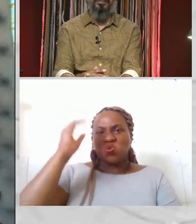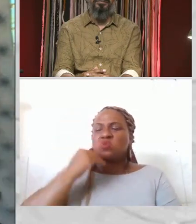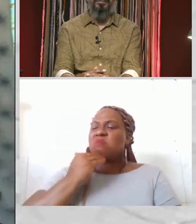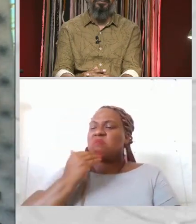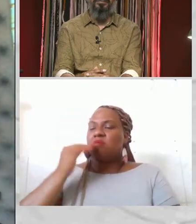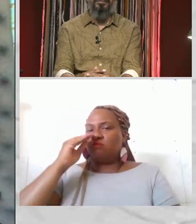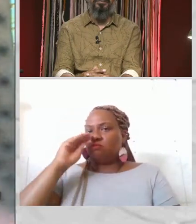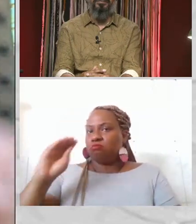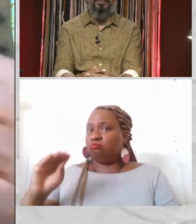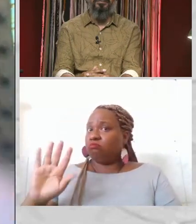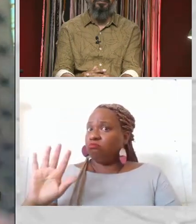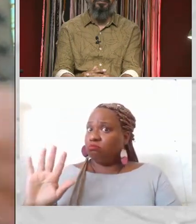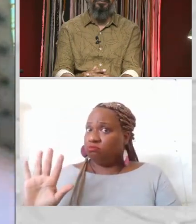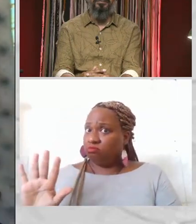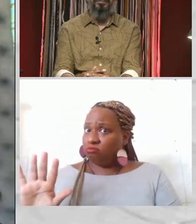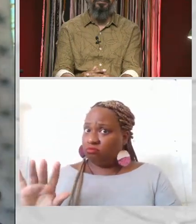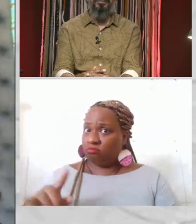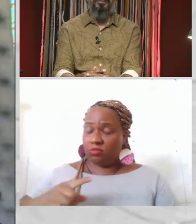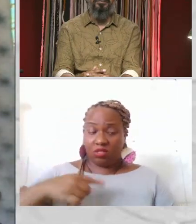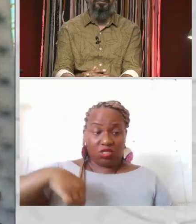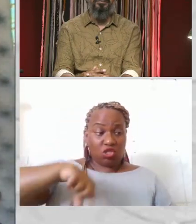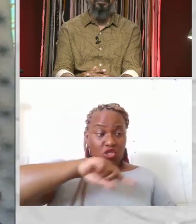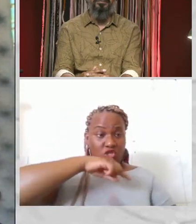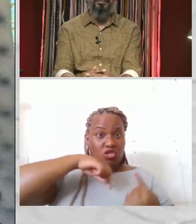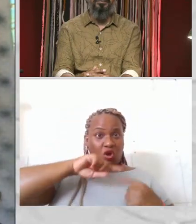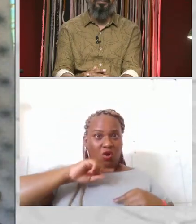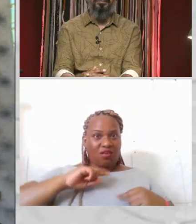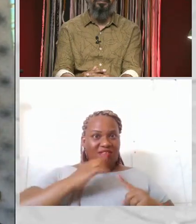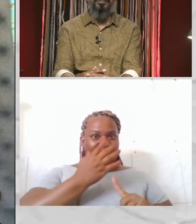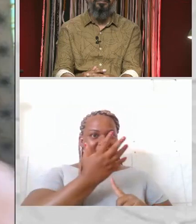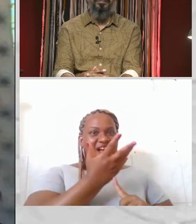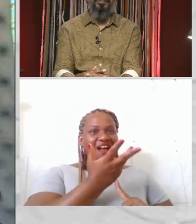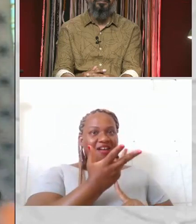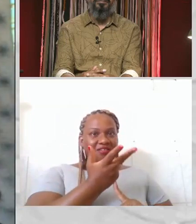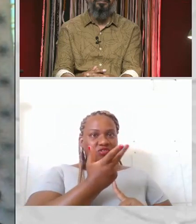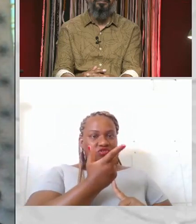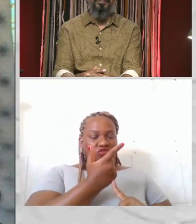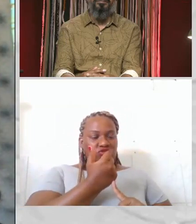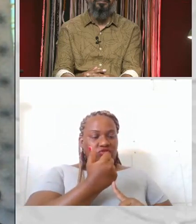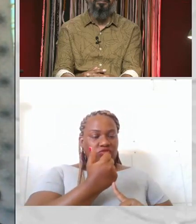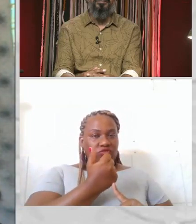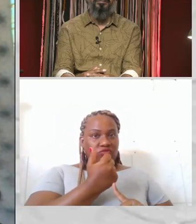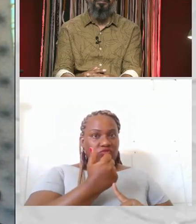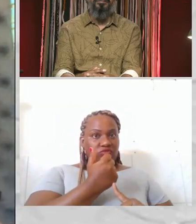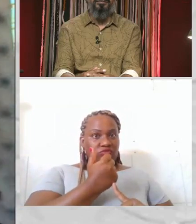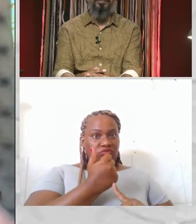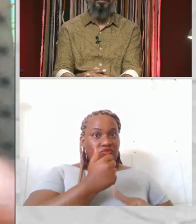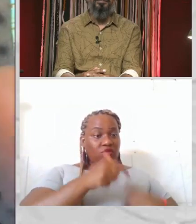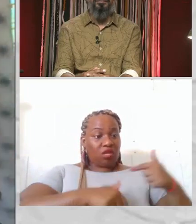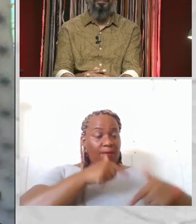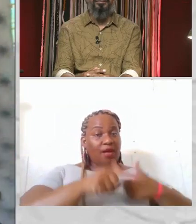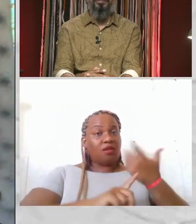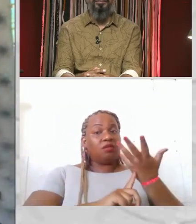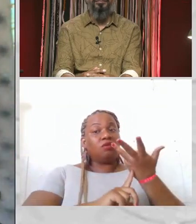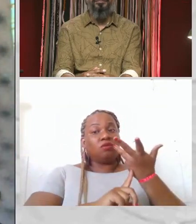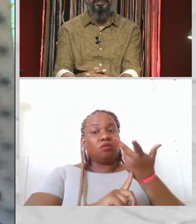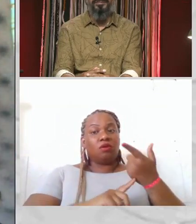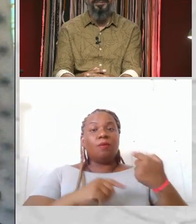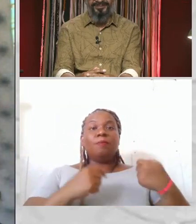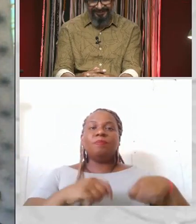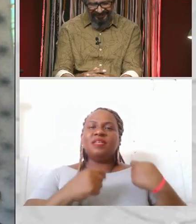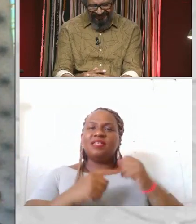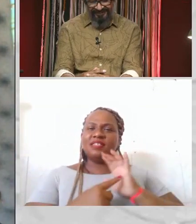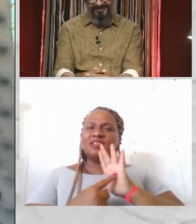fazemos artes, que somos arte em movimento, temos que demonstrar para eles que a gente sempre tem a via